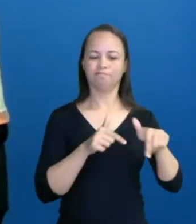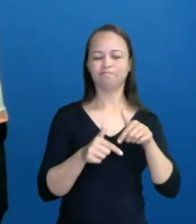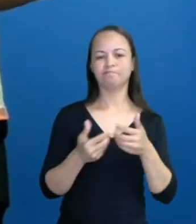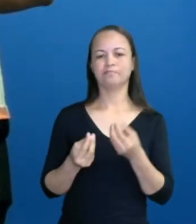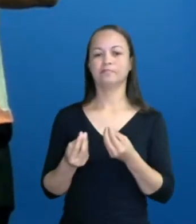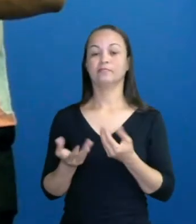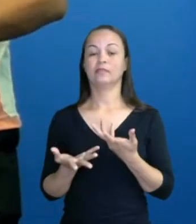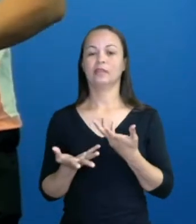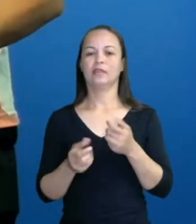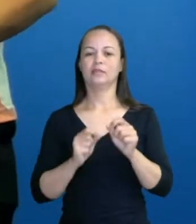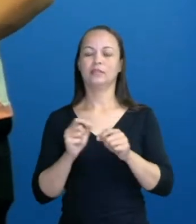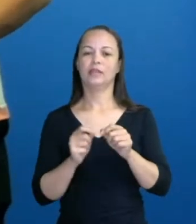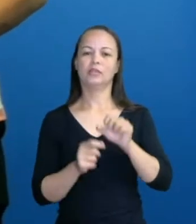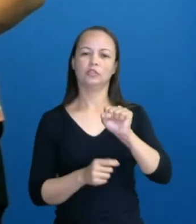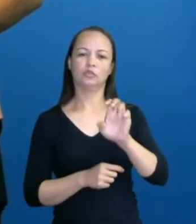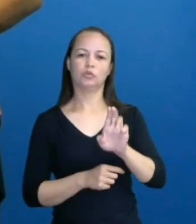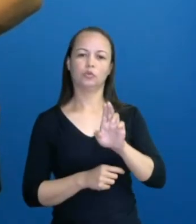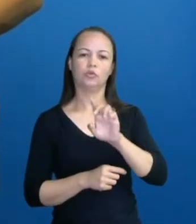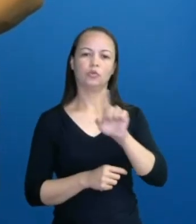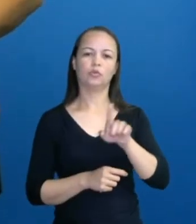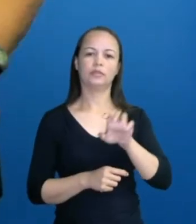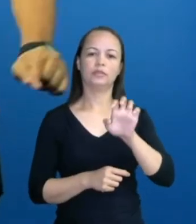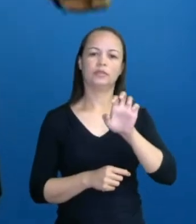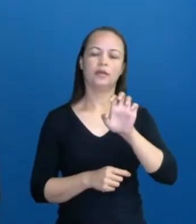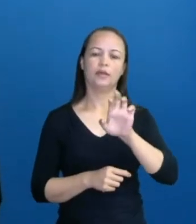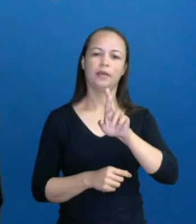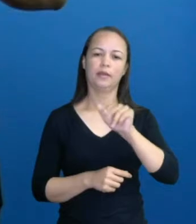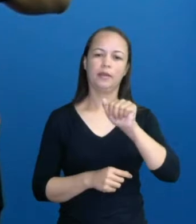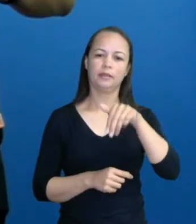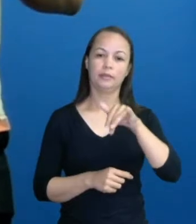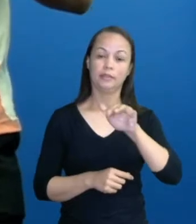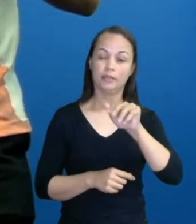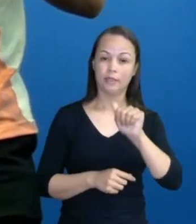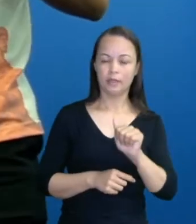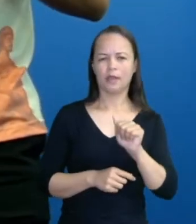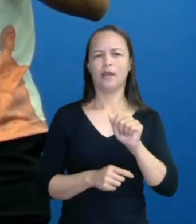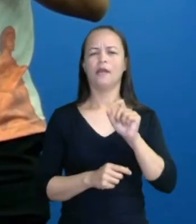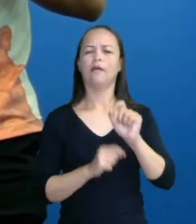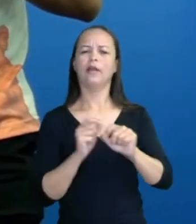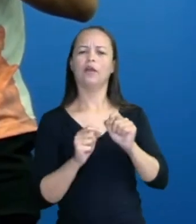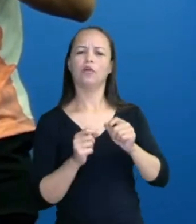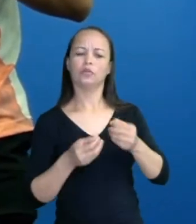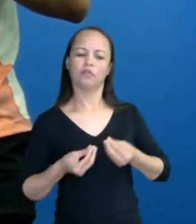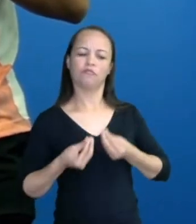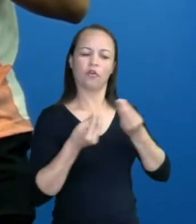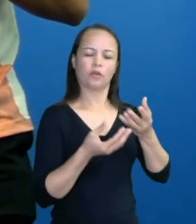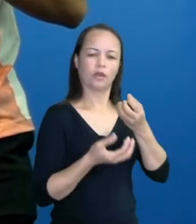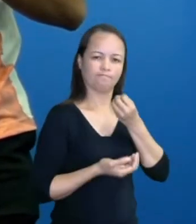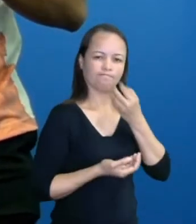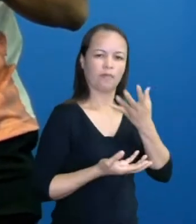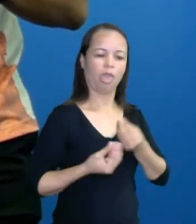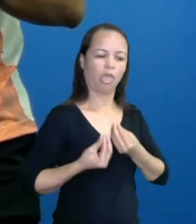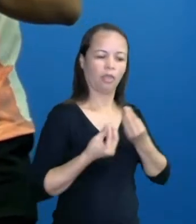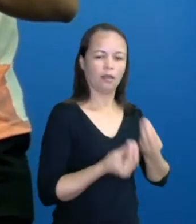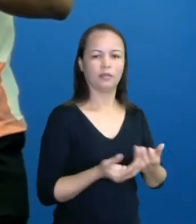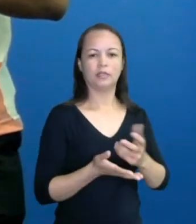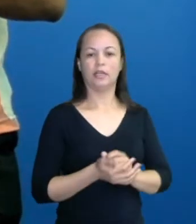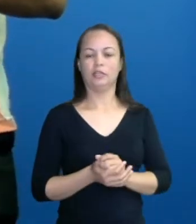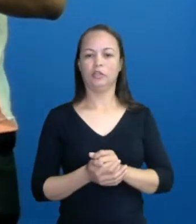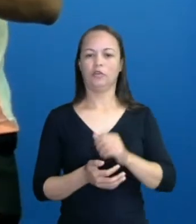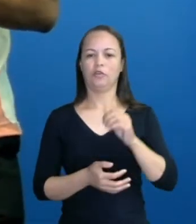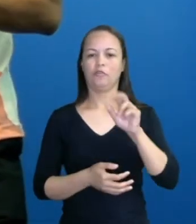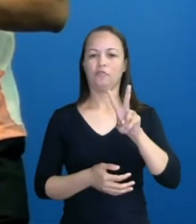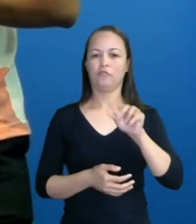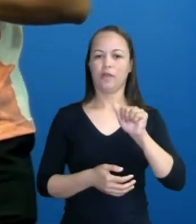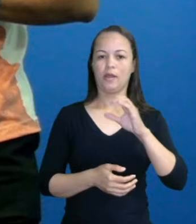de suzerania e vassalagem. O suzerano é aquele que fornece o bem e o vassalo é aquele que